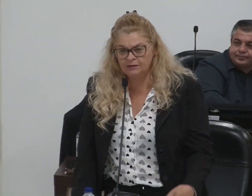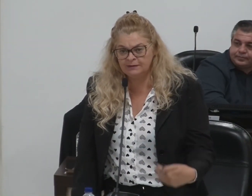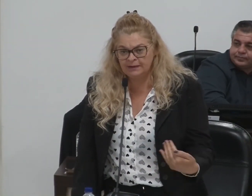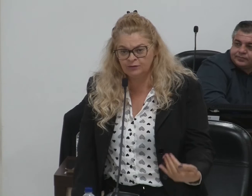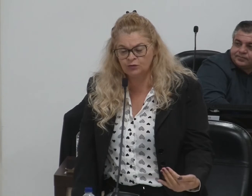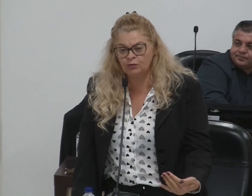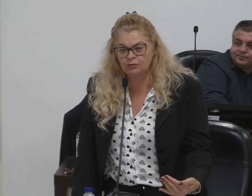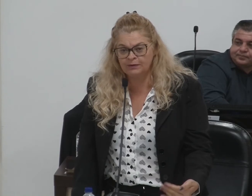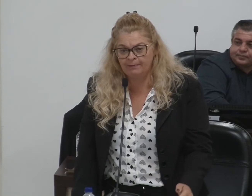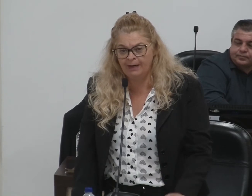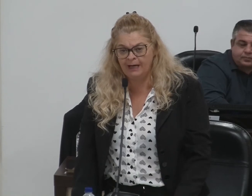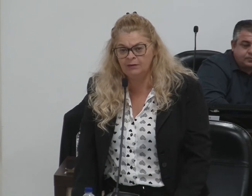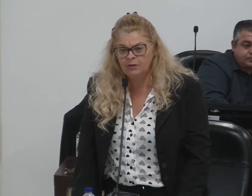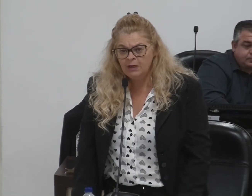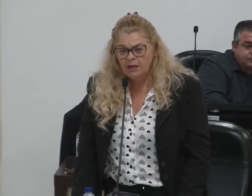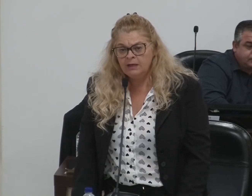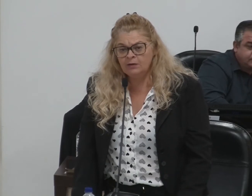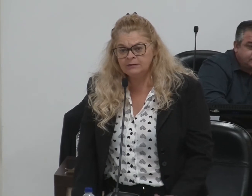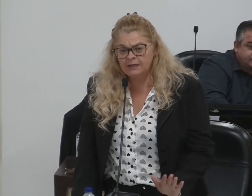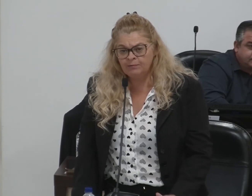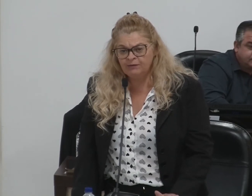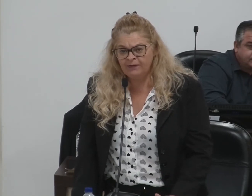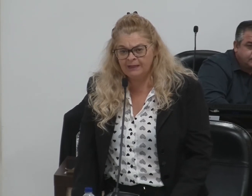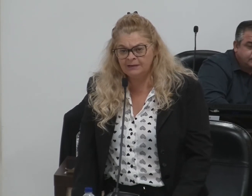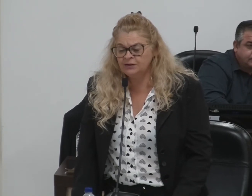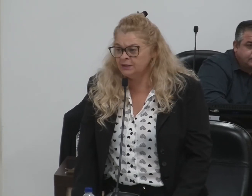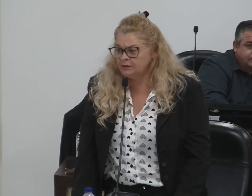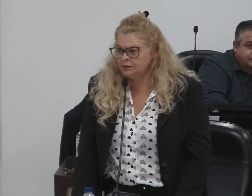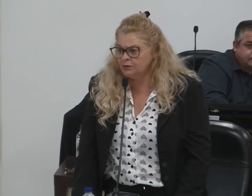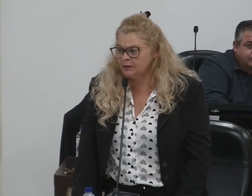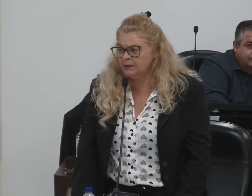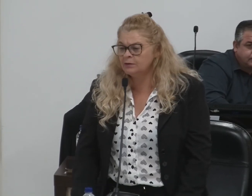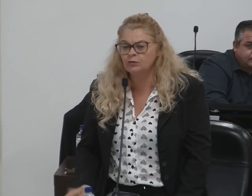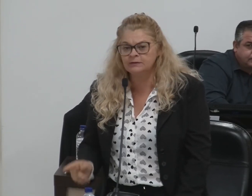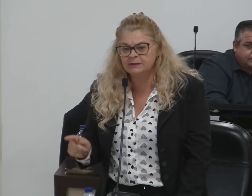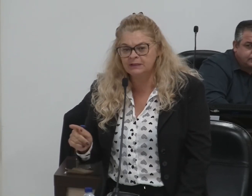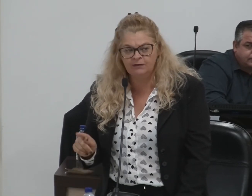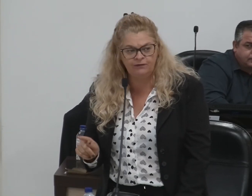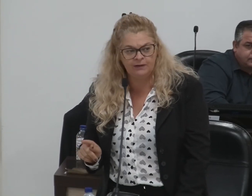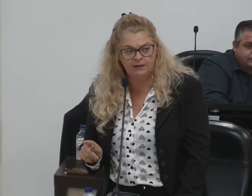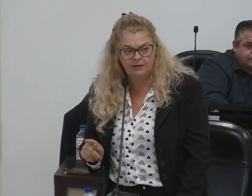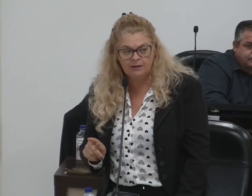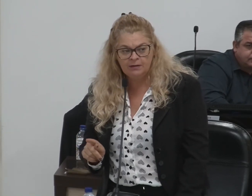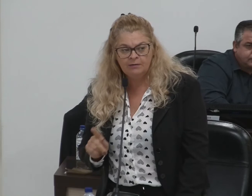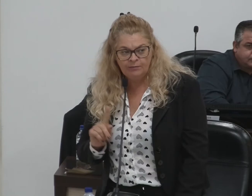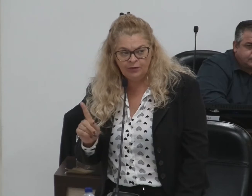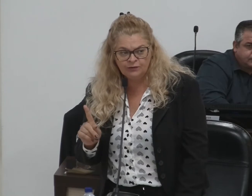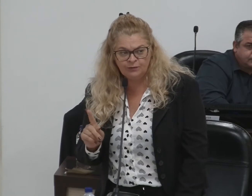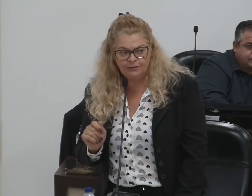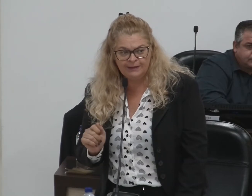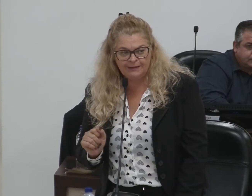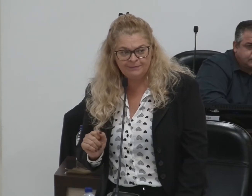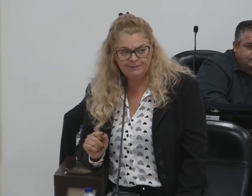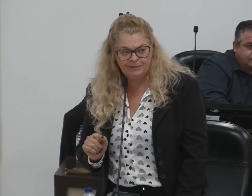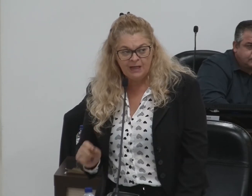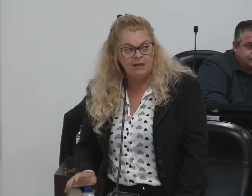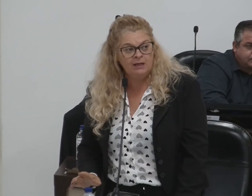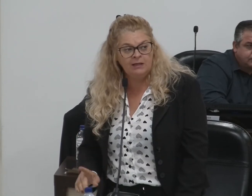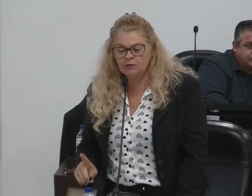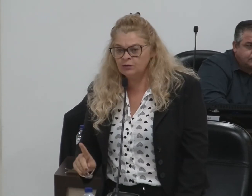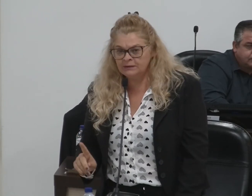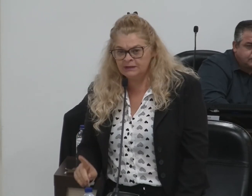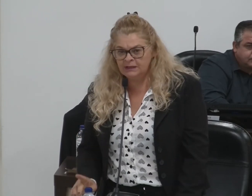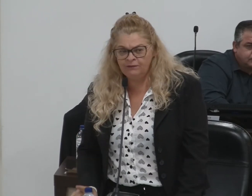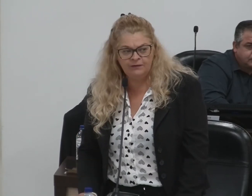Saúde, nós fizemos todo um trabalho, e eu sempre falei disso, e, inclusive... Posso concluir?